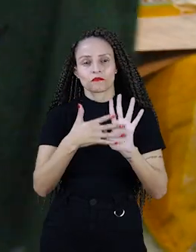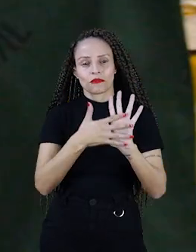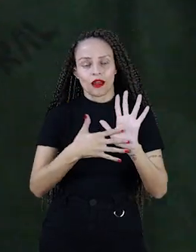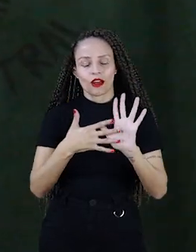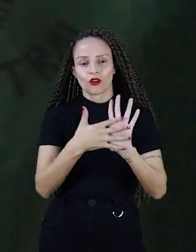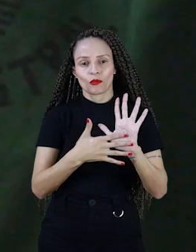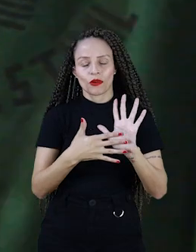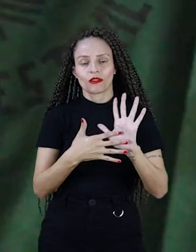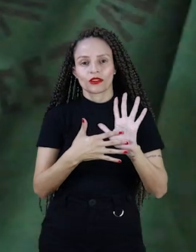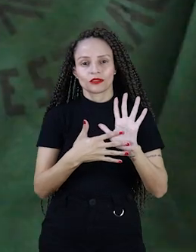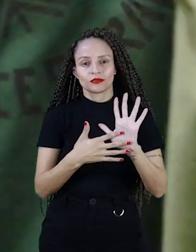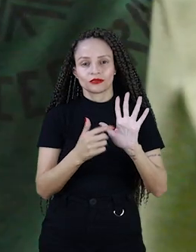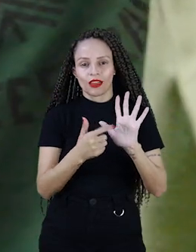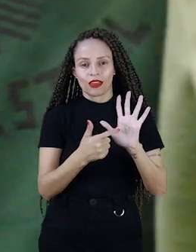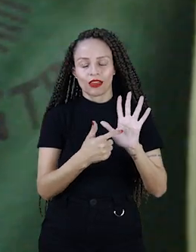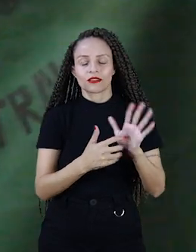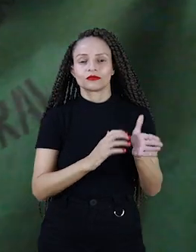gente coloca, né,